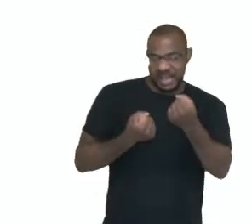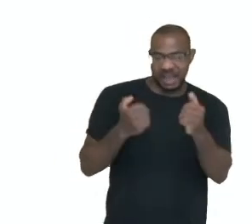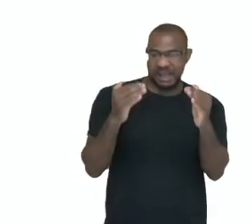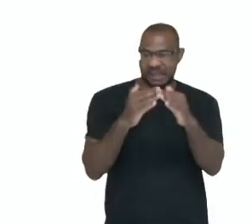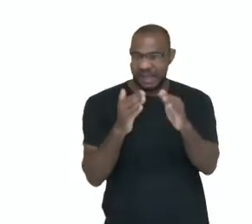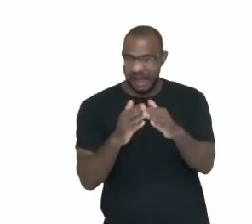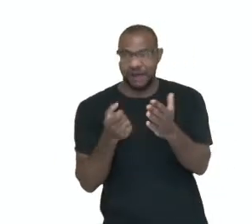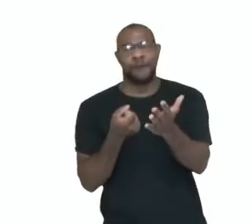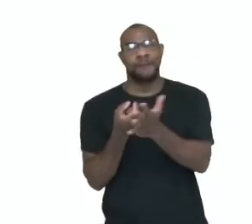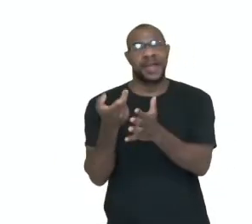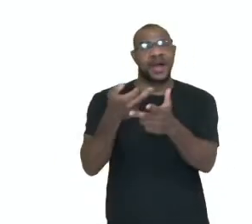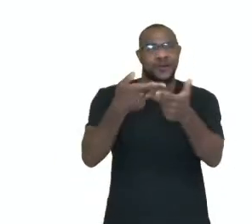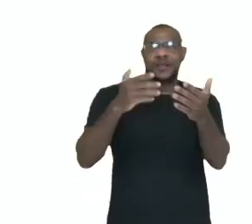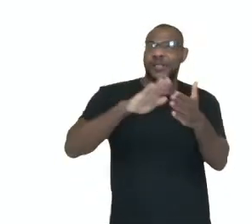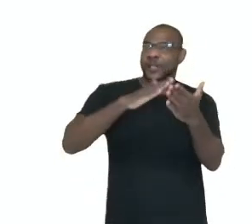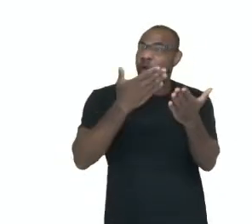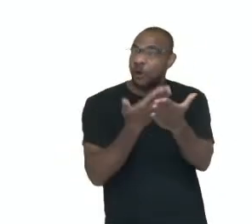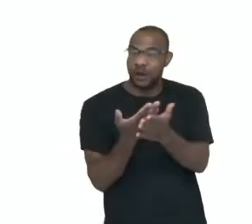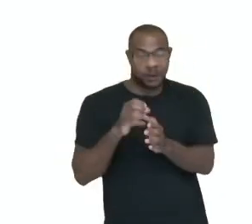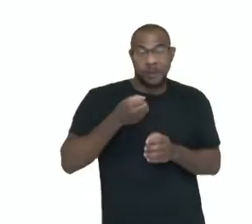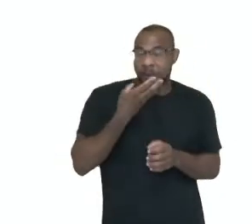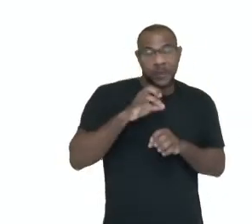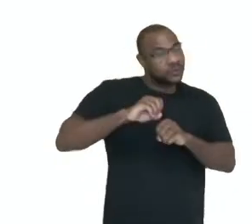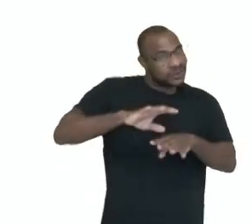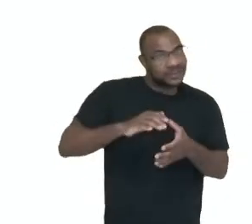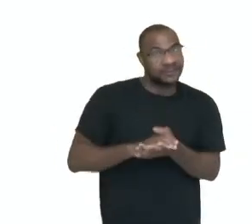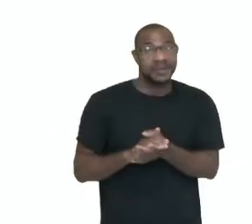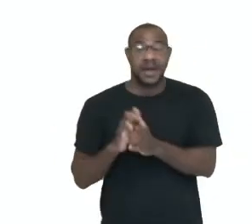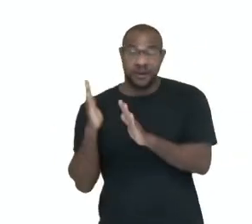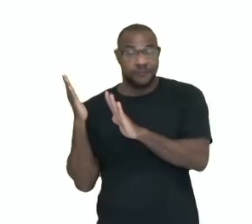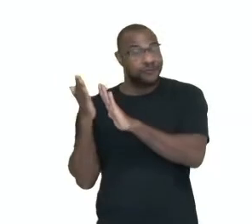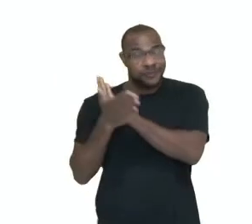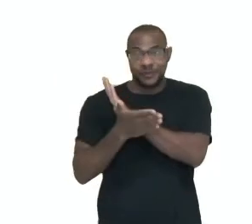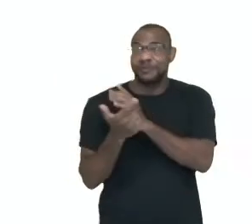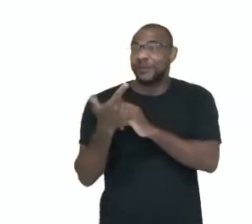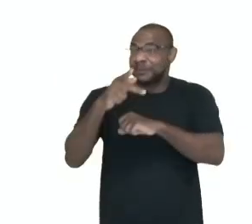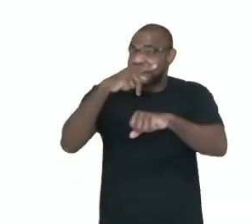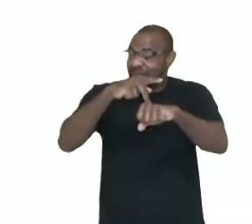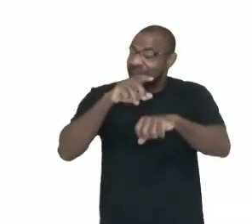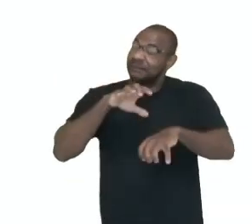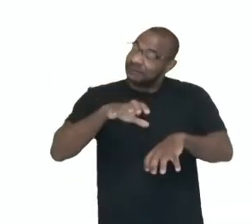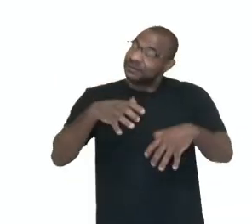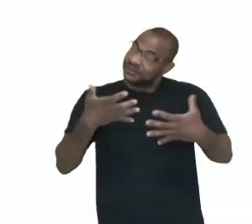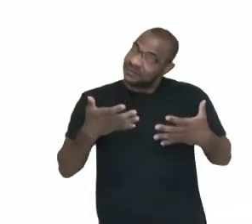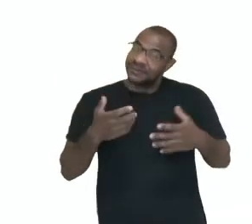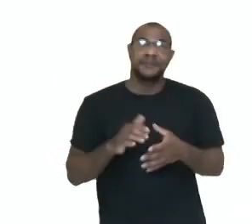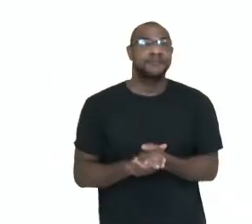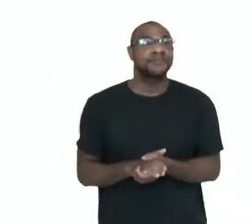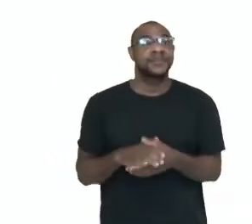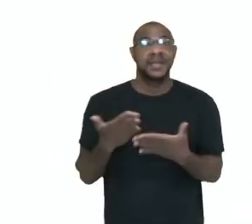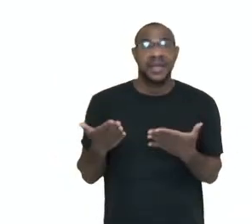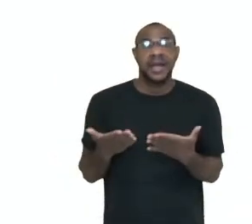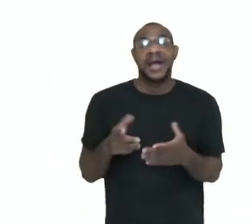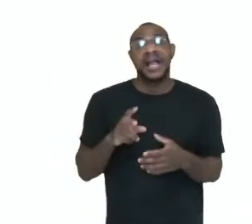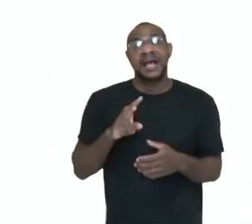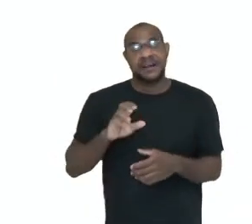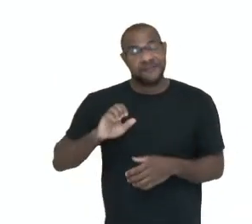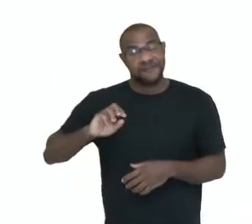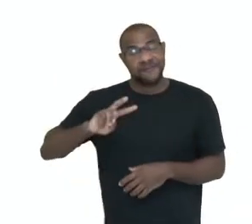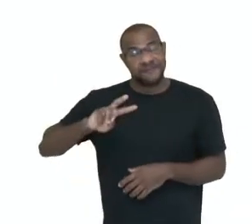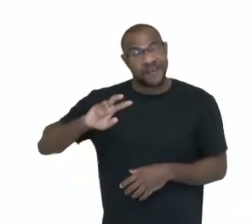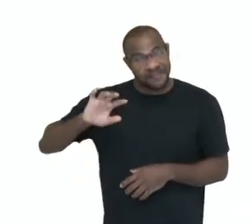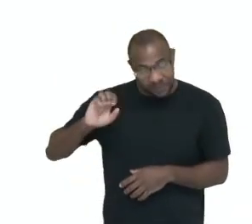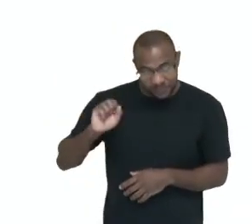casa, escola, enfim. A fuga de cérebros não é algo exclusivo da Rússia, ela vai acontecer em